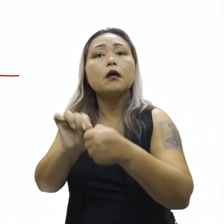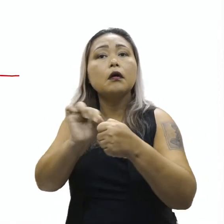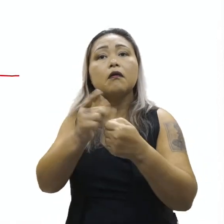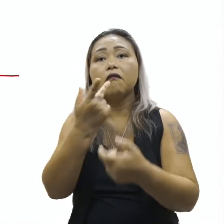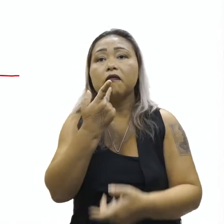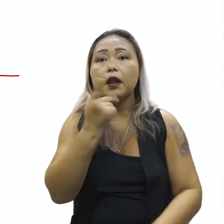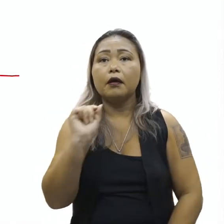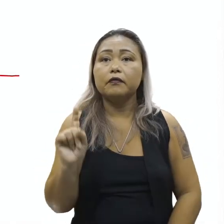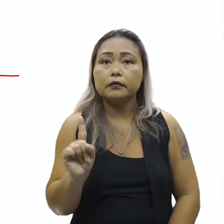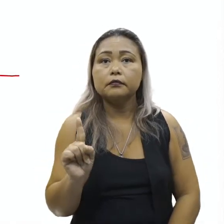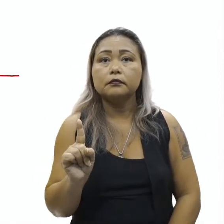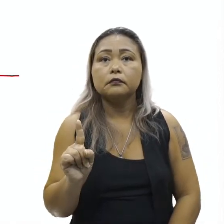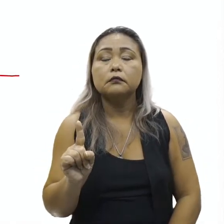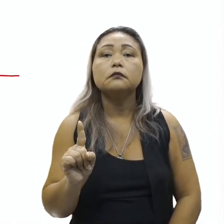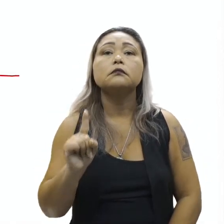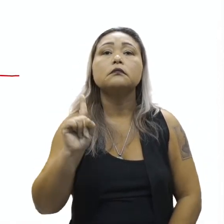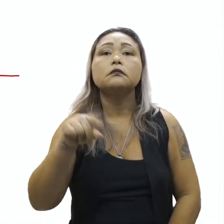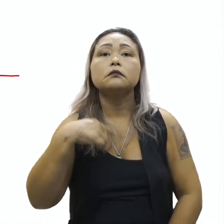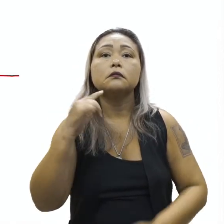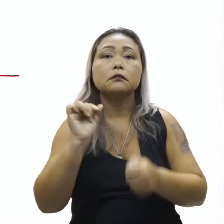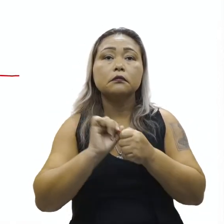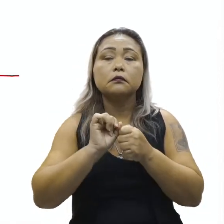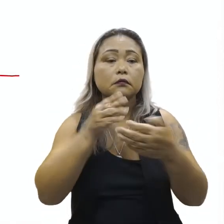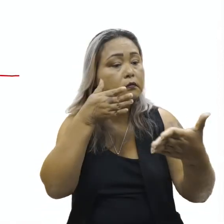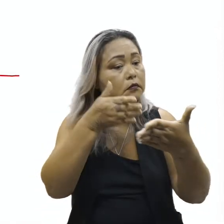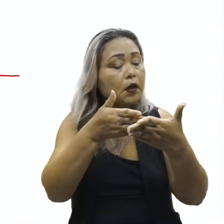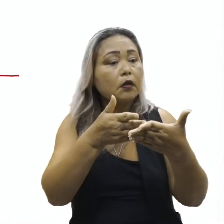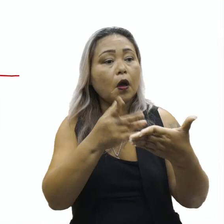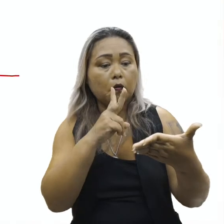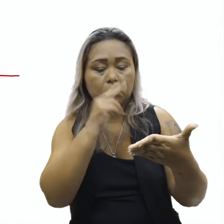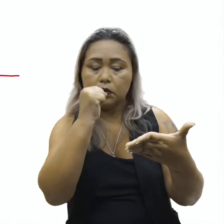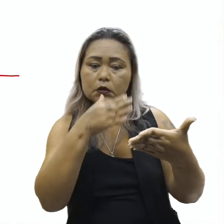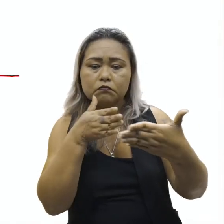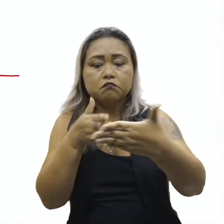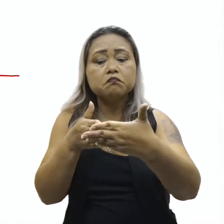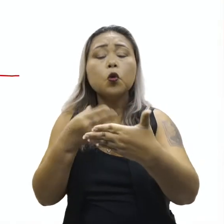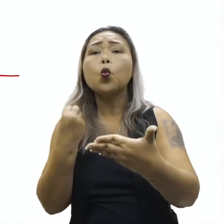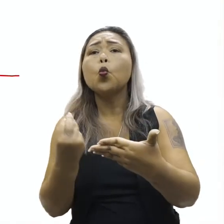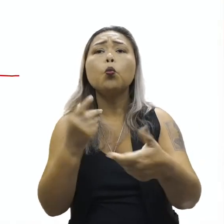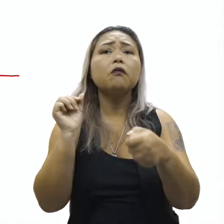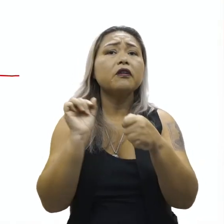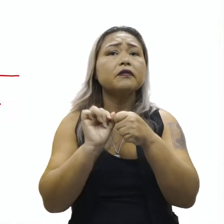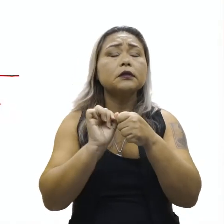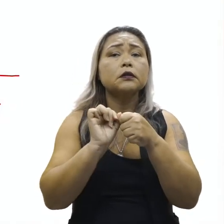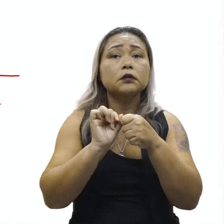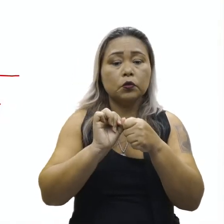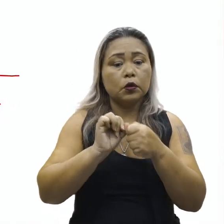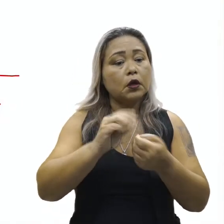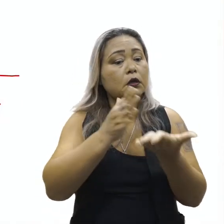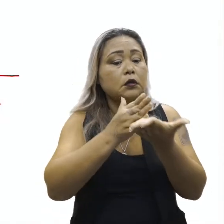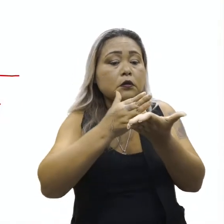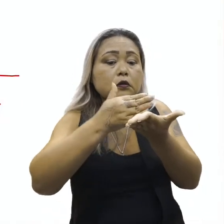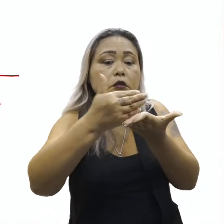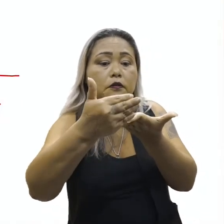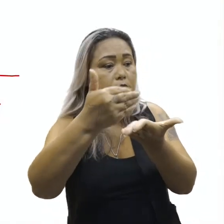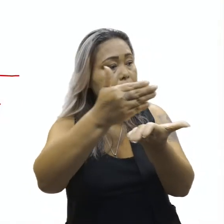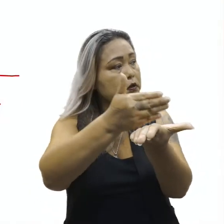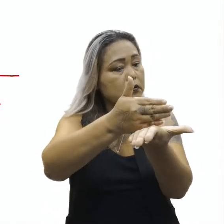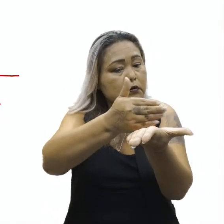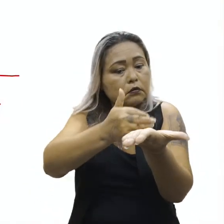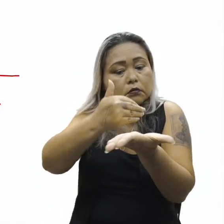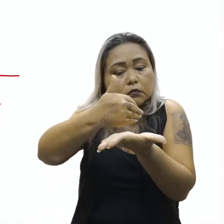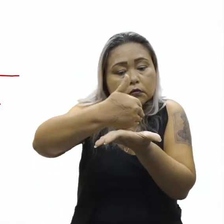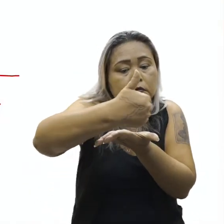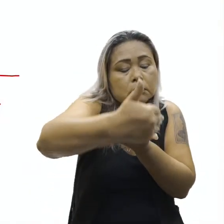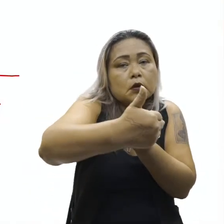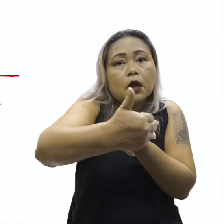né? O poder precisa limitar o poder. Como que a gente vai fazer isso? Dividindo o poder. Então, ele